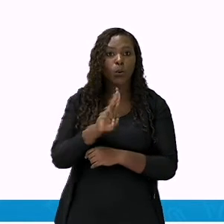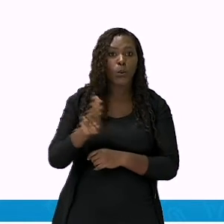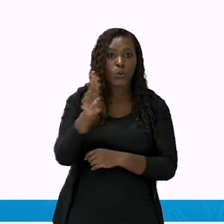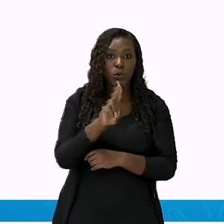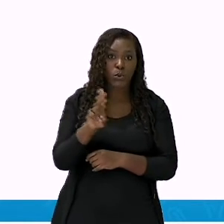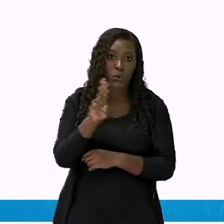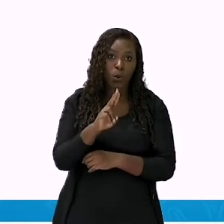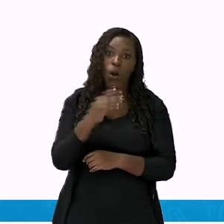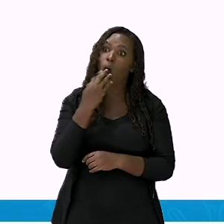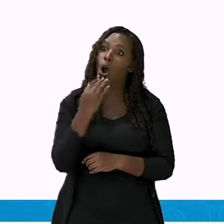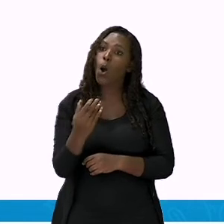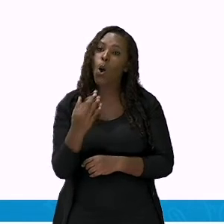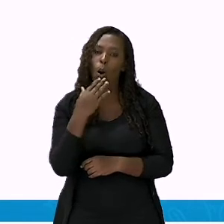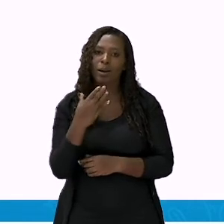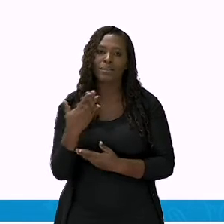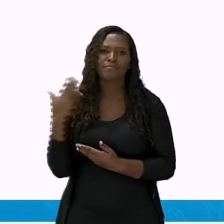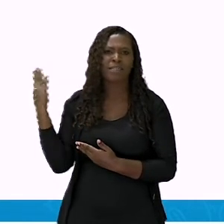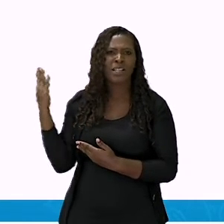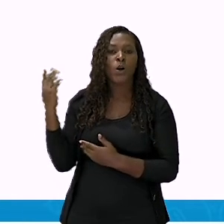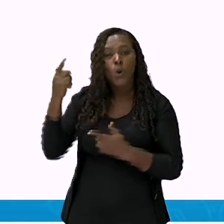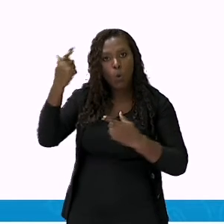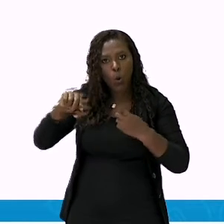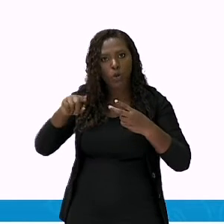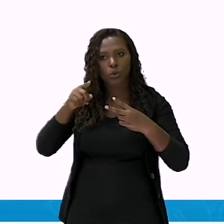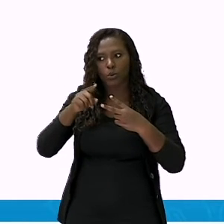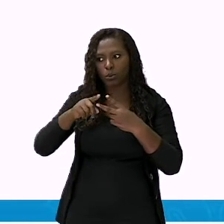Kandinsky trabalhou muito com as formas,